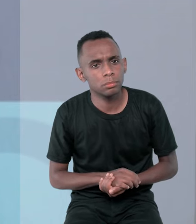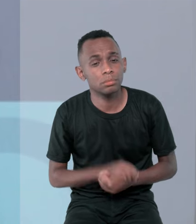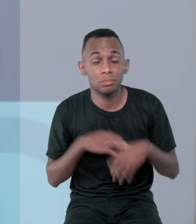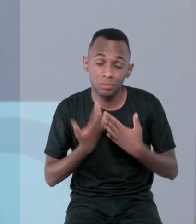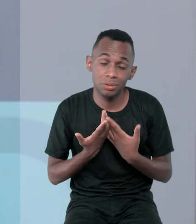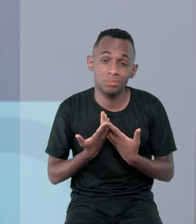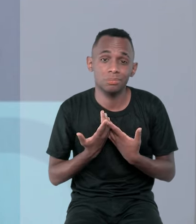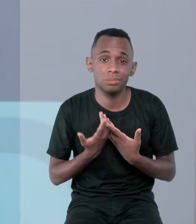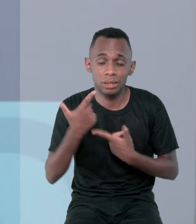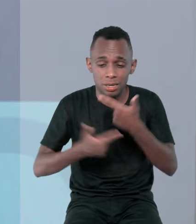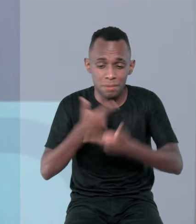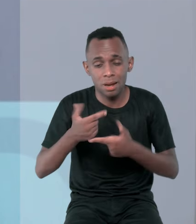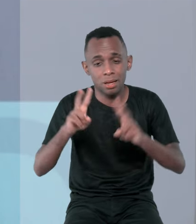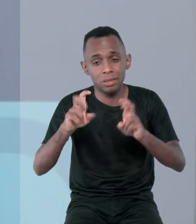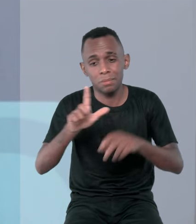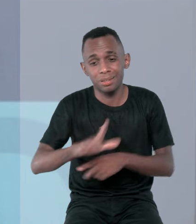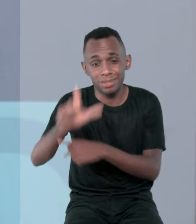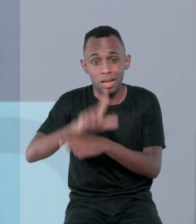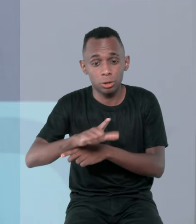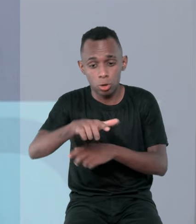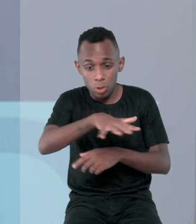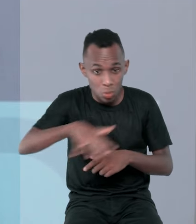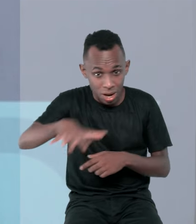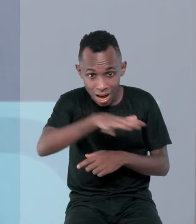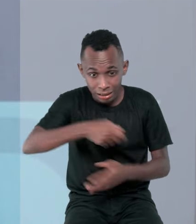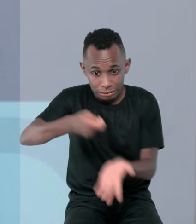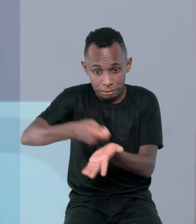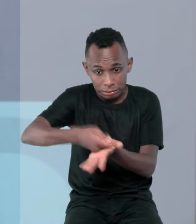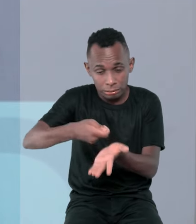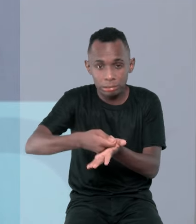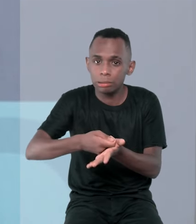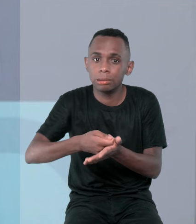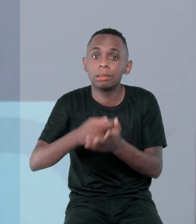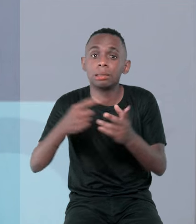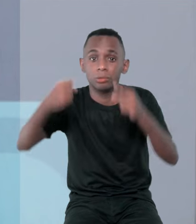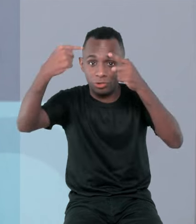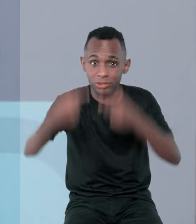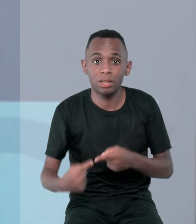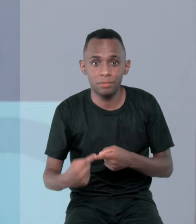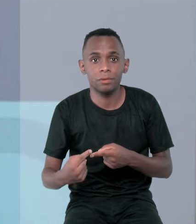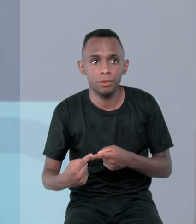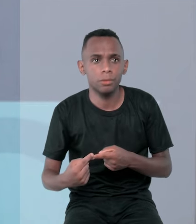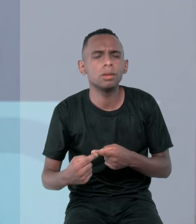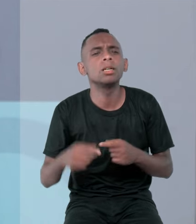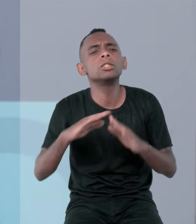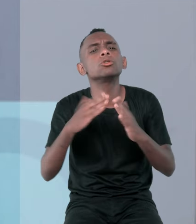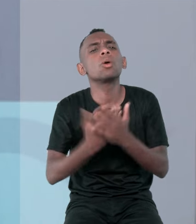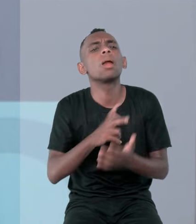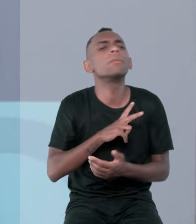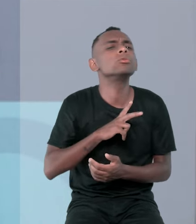trabalhar literatura em lugares conservadores é um grande desafio. A sua escola é particular ou pública?